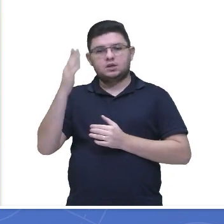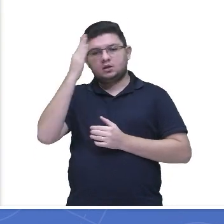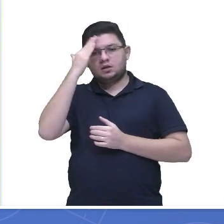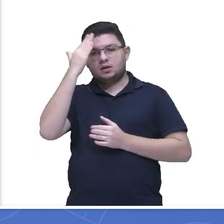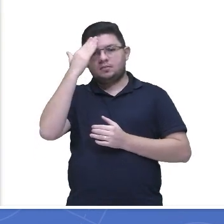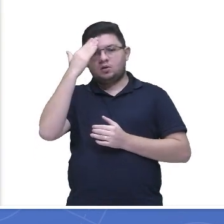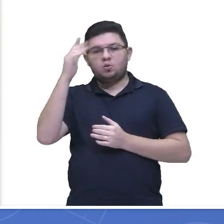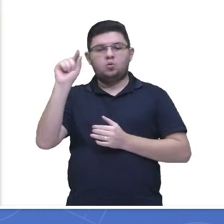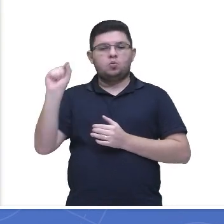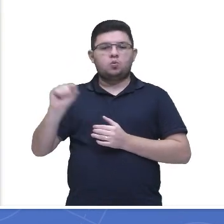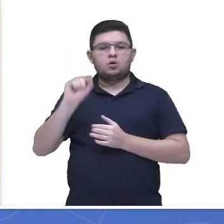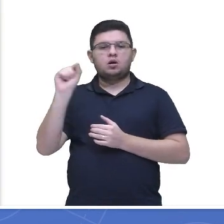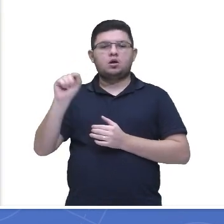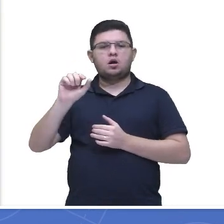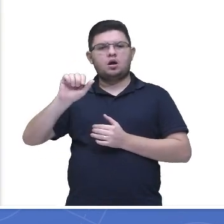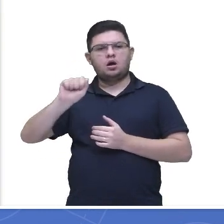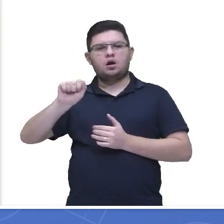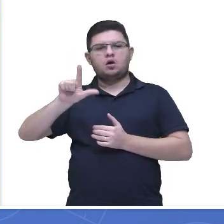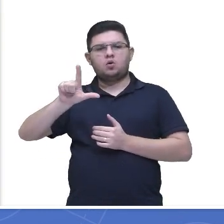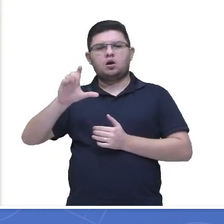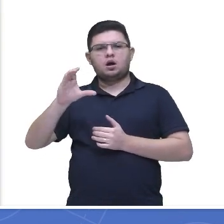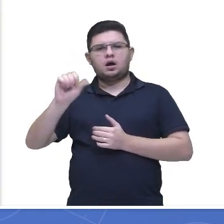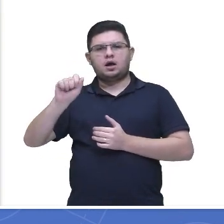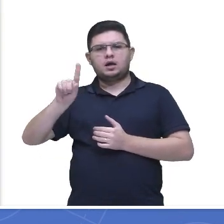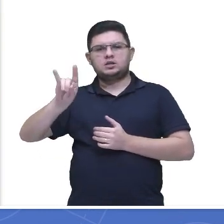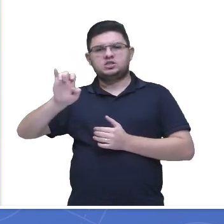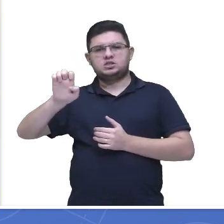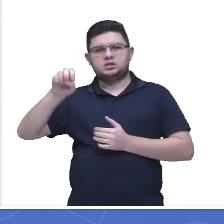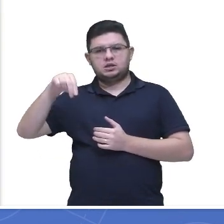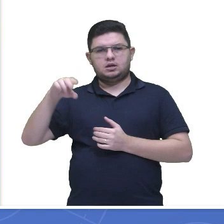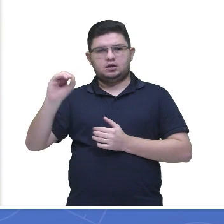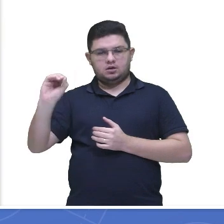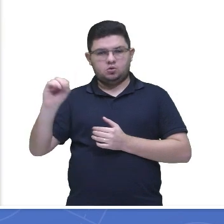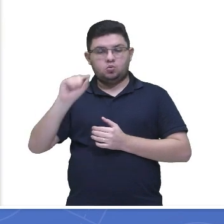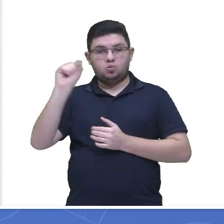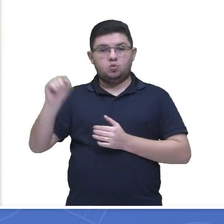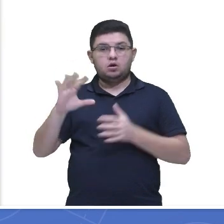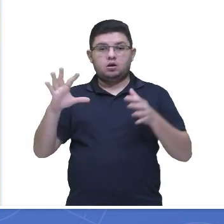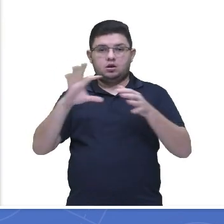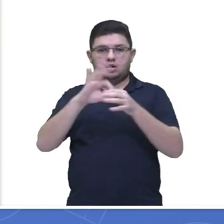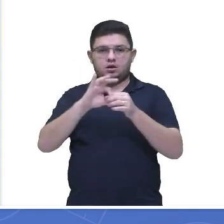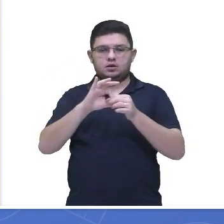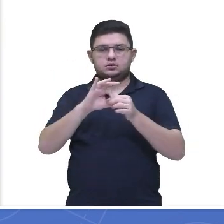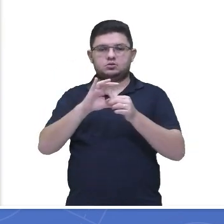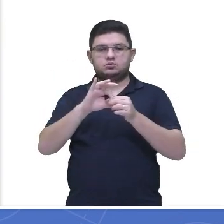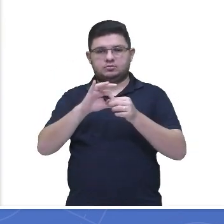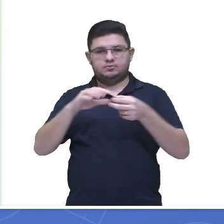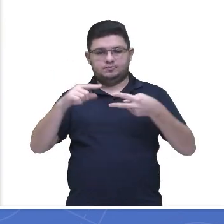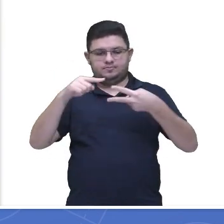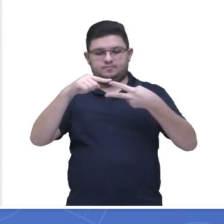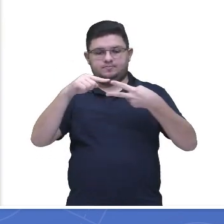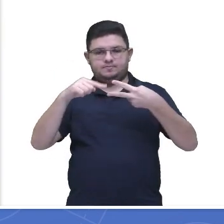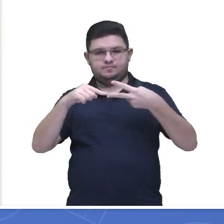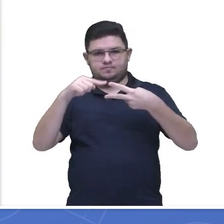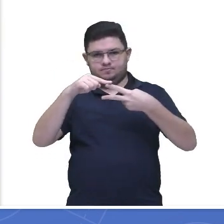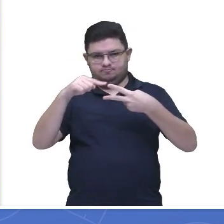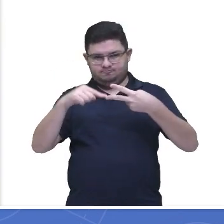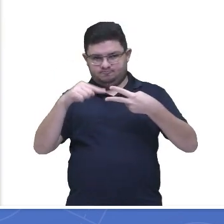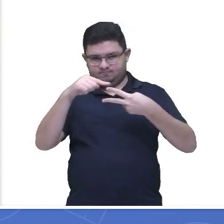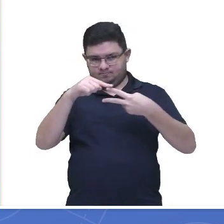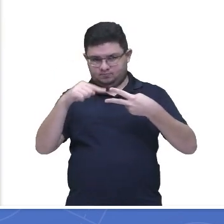sendo um alcadieno, ele precisa ter pelo menos duas duplas